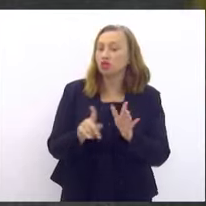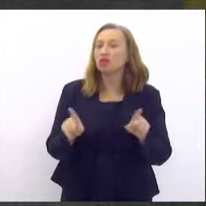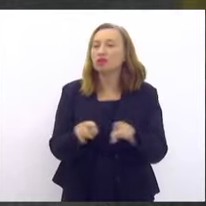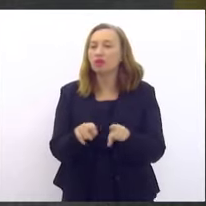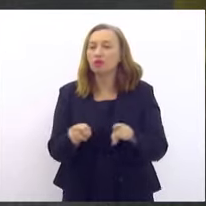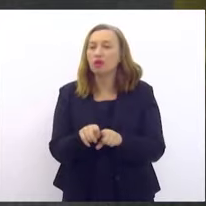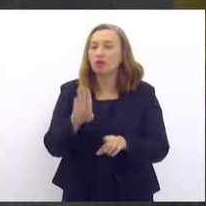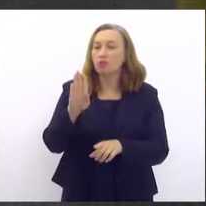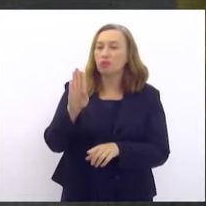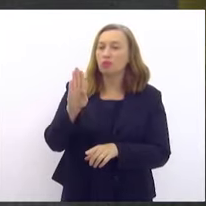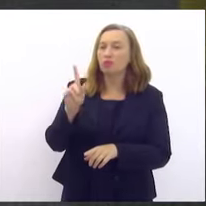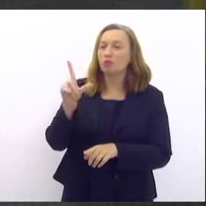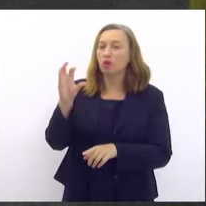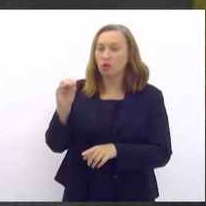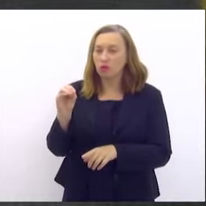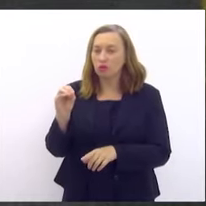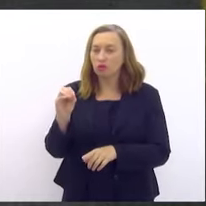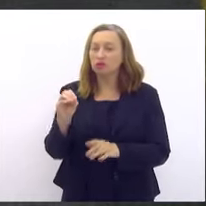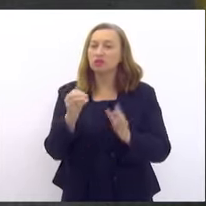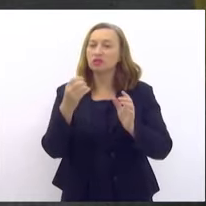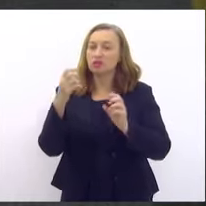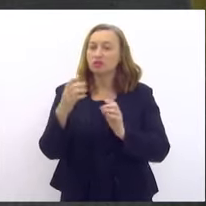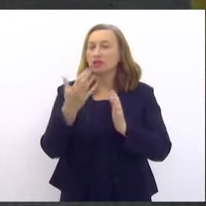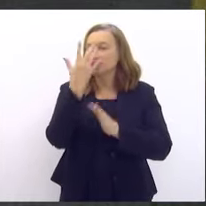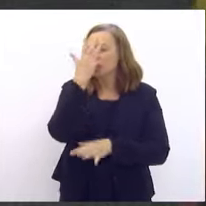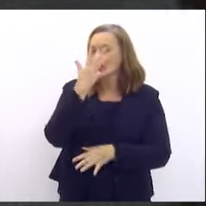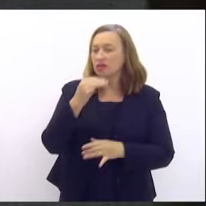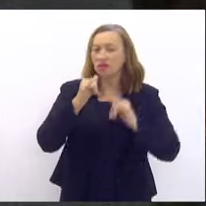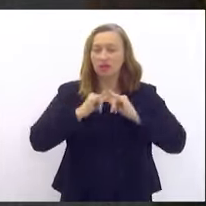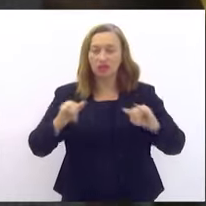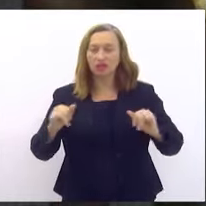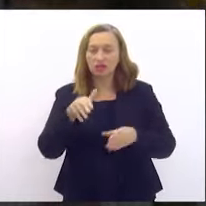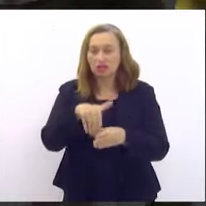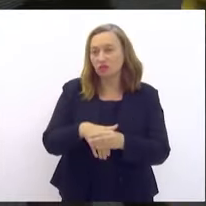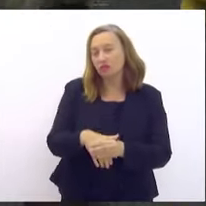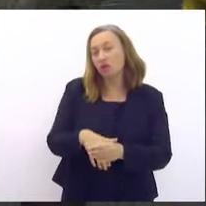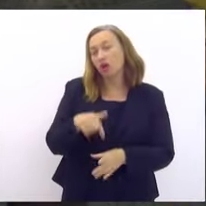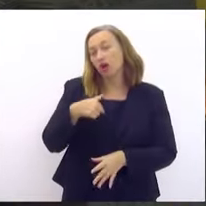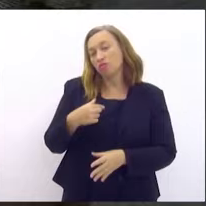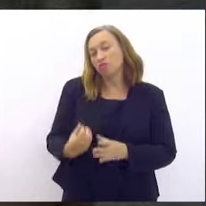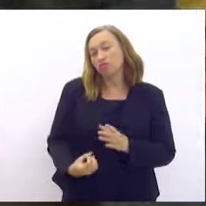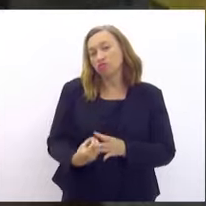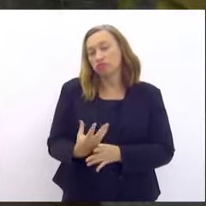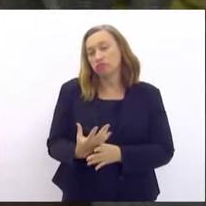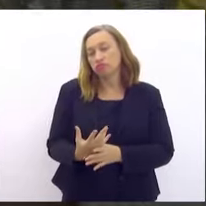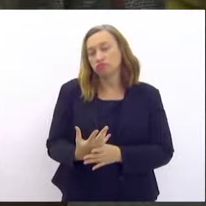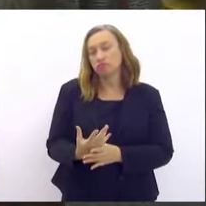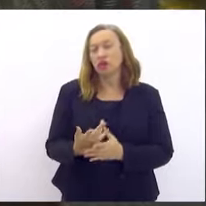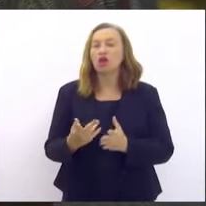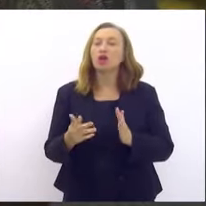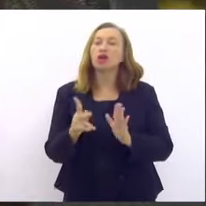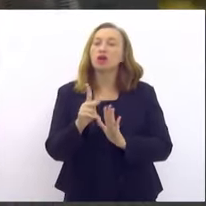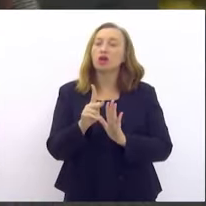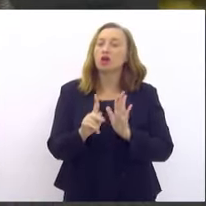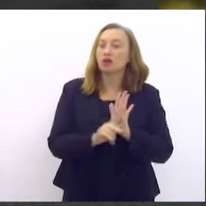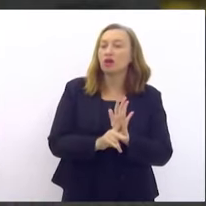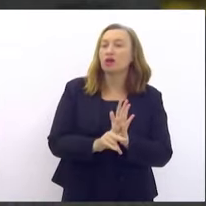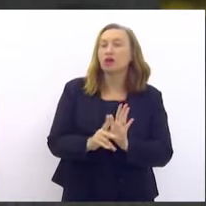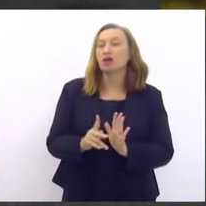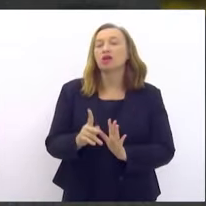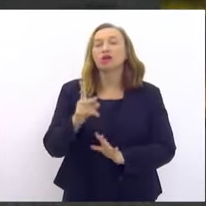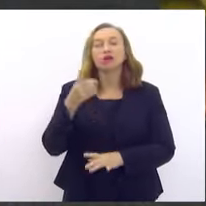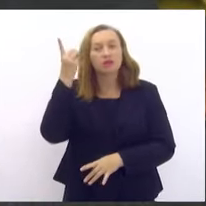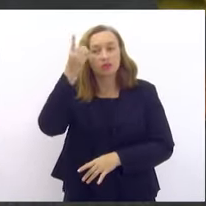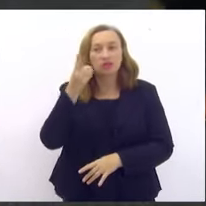os blocos de carnaval então fica aqui a nossa declaração de voto porque como eu sou coautora Deputado Vitor Júnior gentilmente